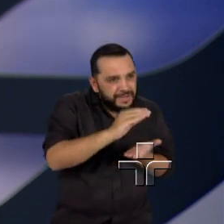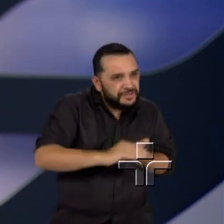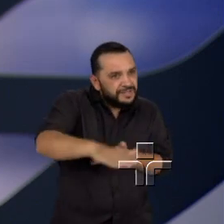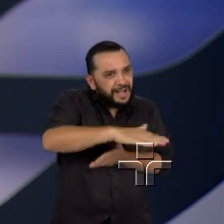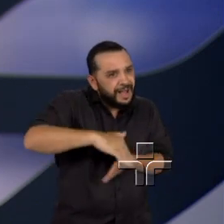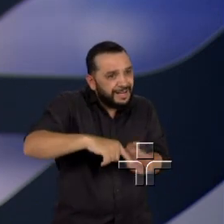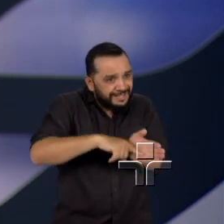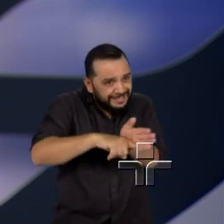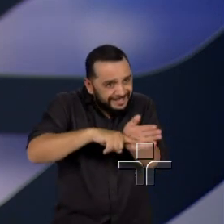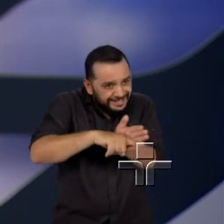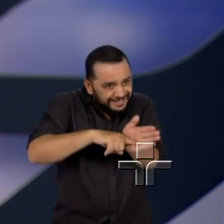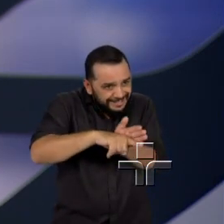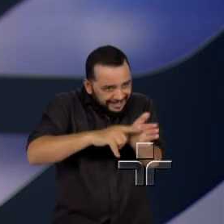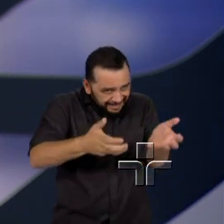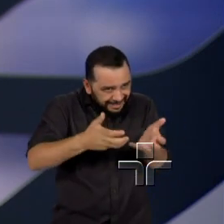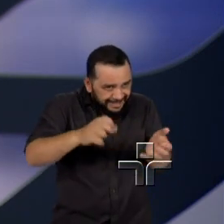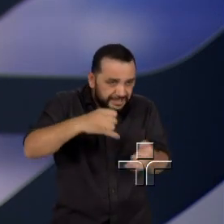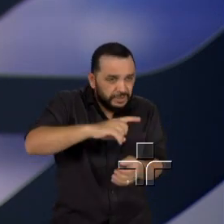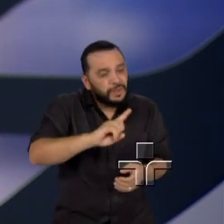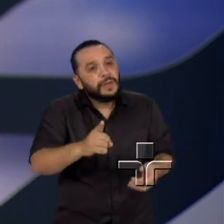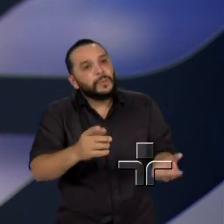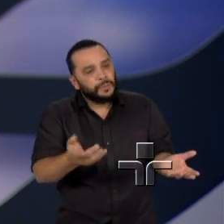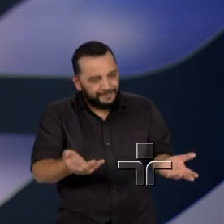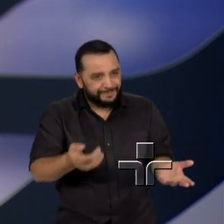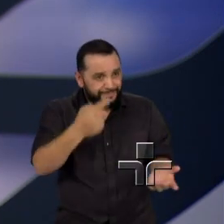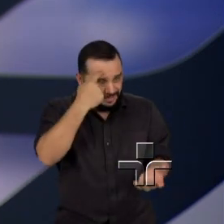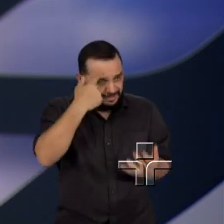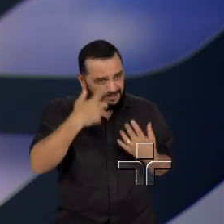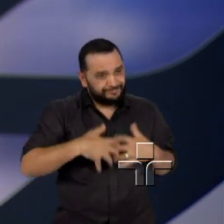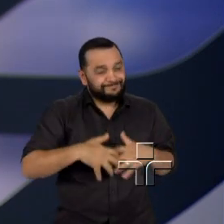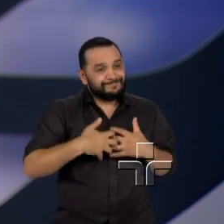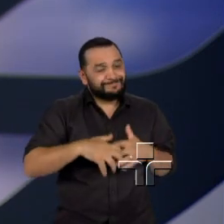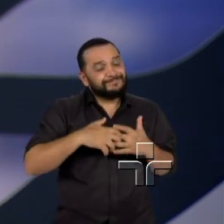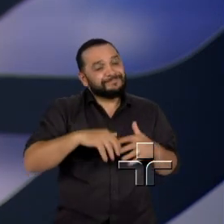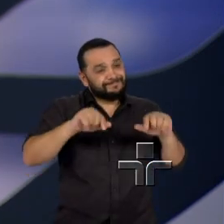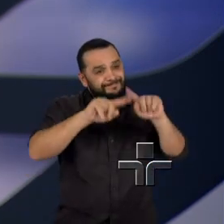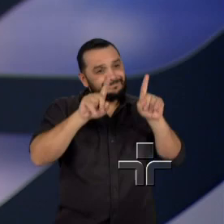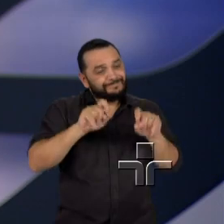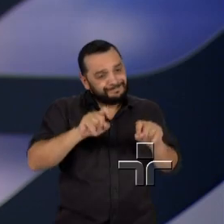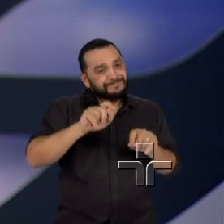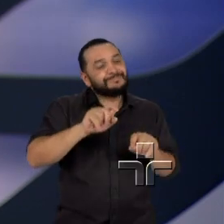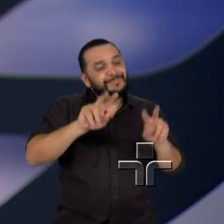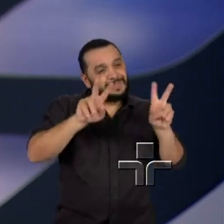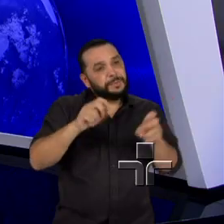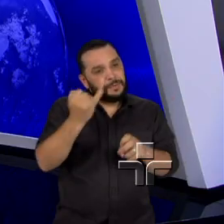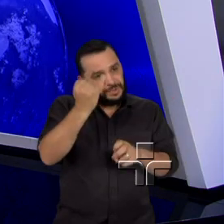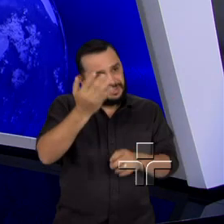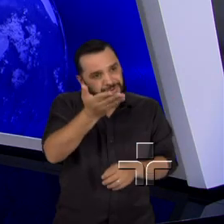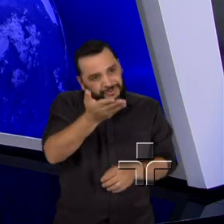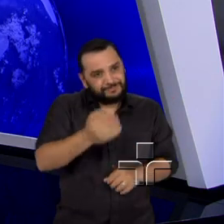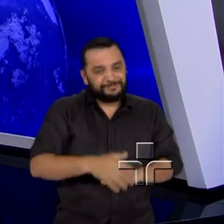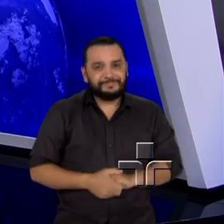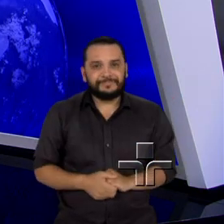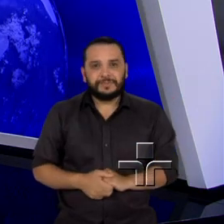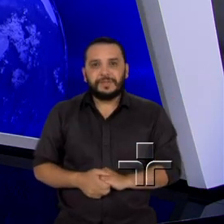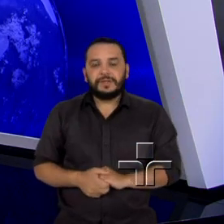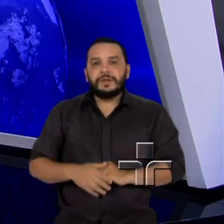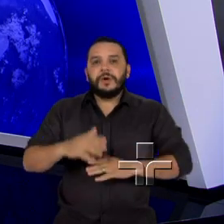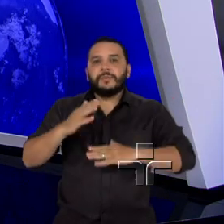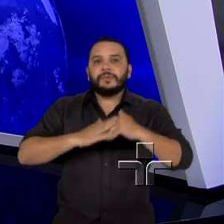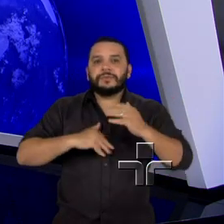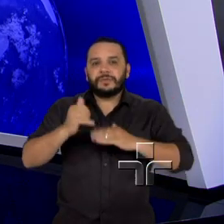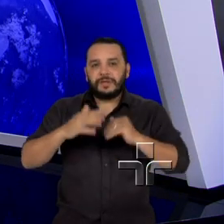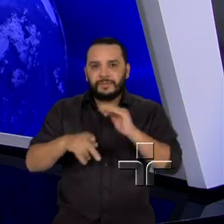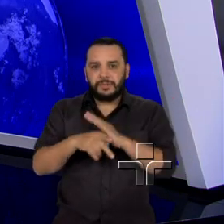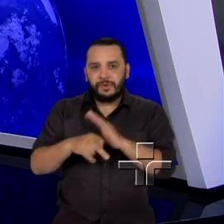cientistas, né? Então, acho que são duas questões importantes aí que os nossos telespectadores colocaram. Especialista em